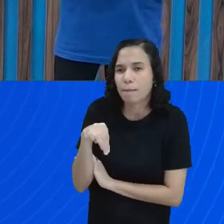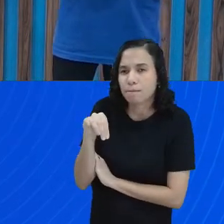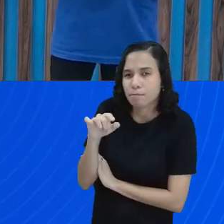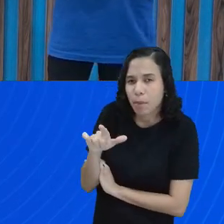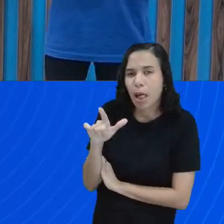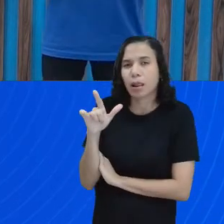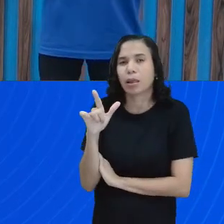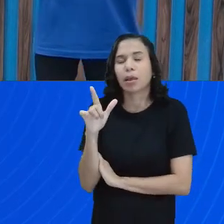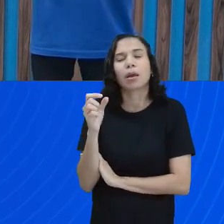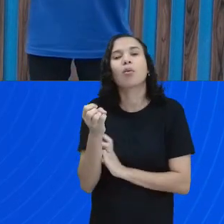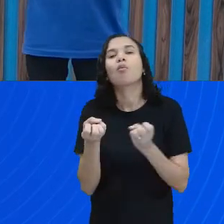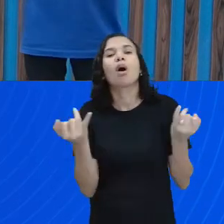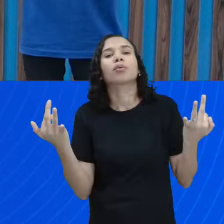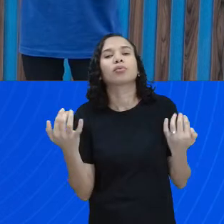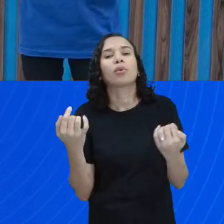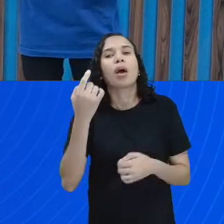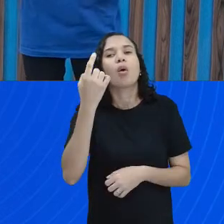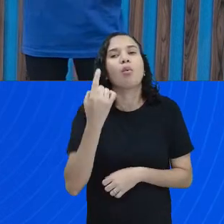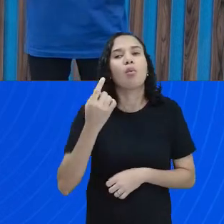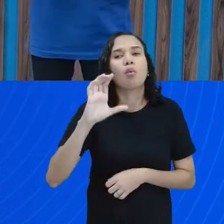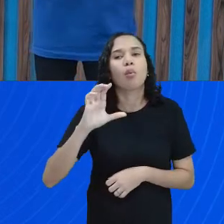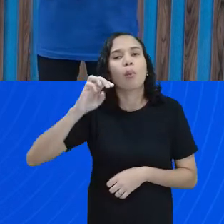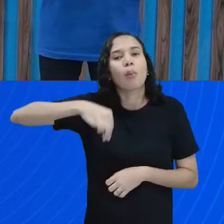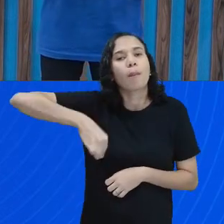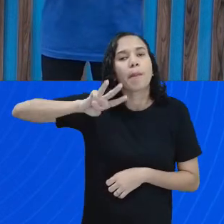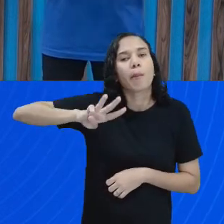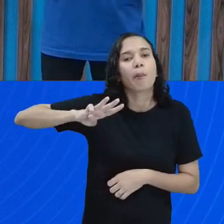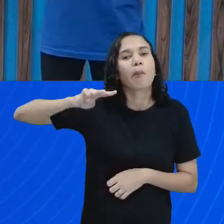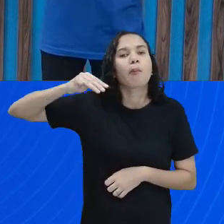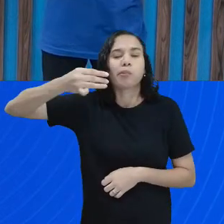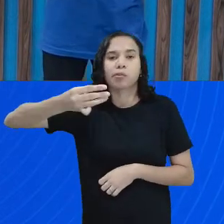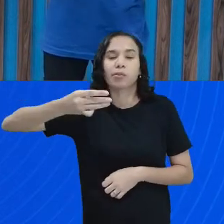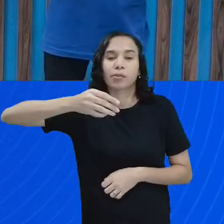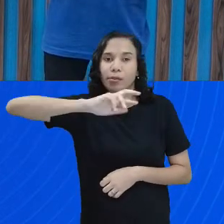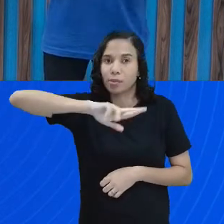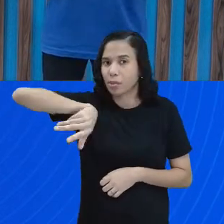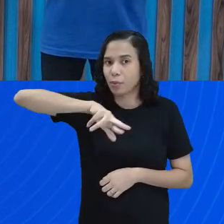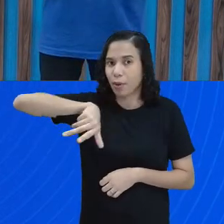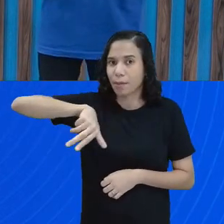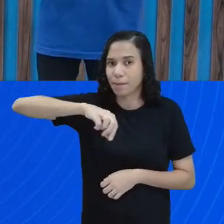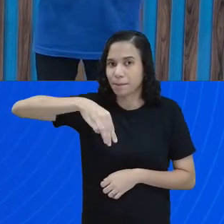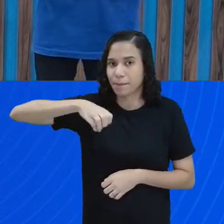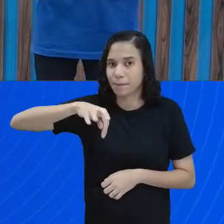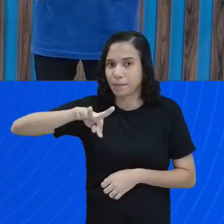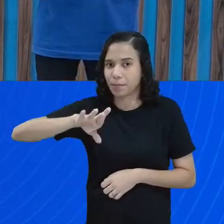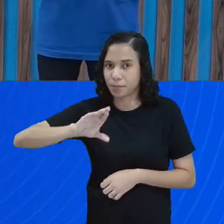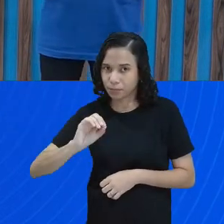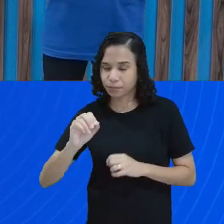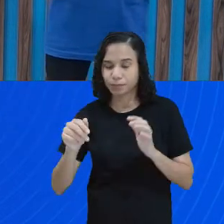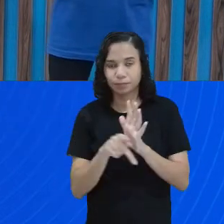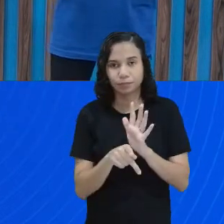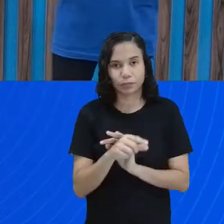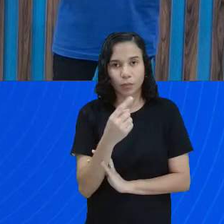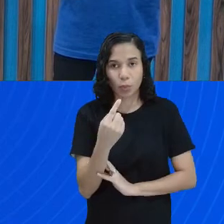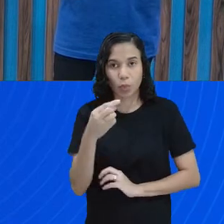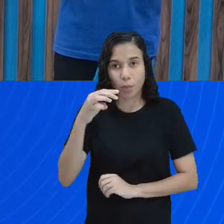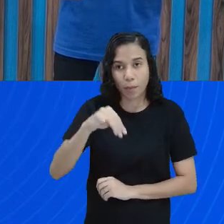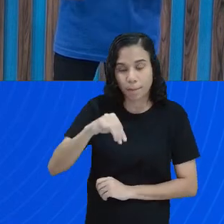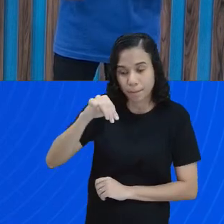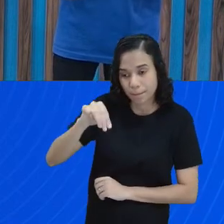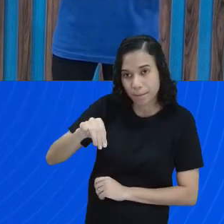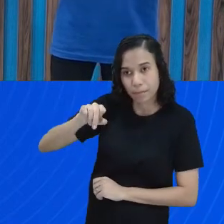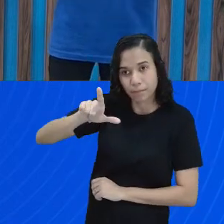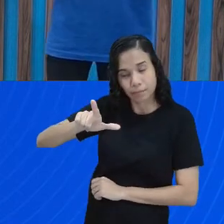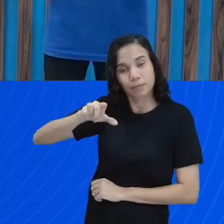mililitro equivale a 1 centímetro cúbico. Então não é mais metro, ó. 1 centímetro cúbico equivale a 1